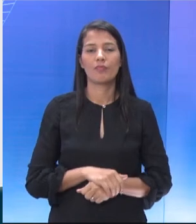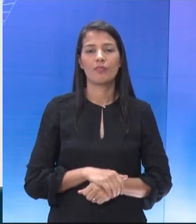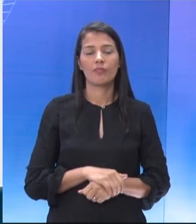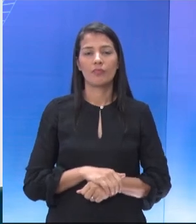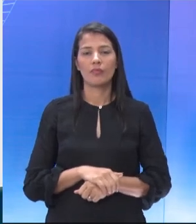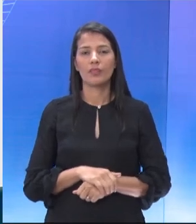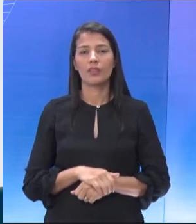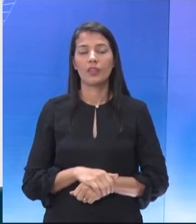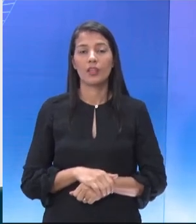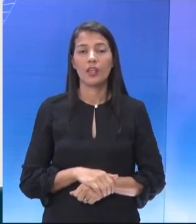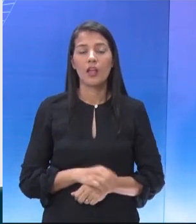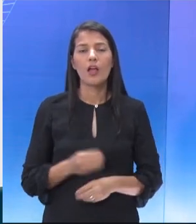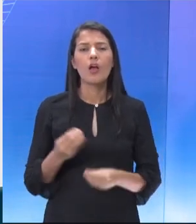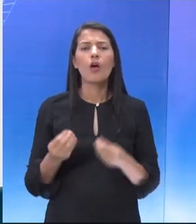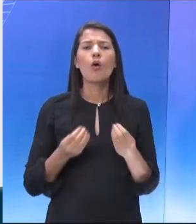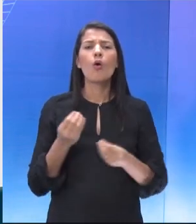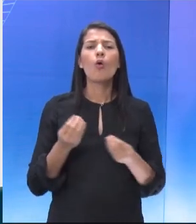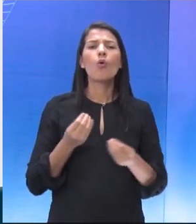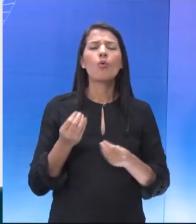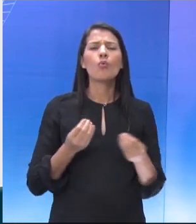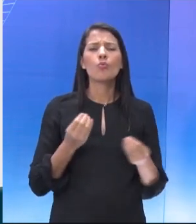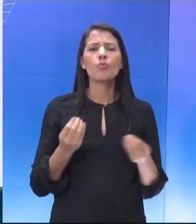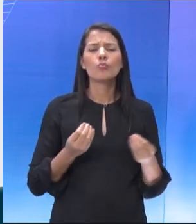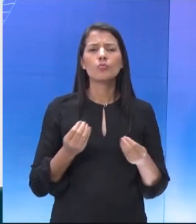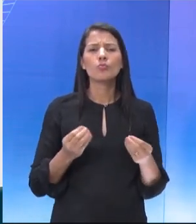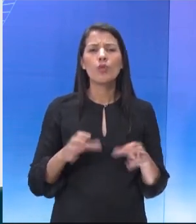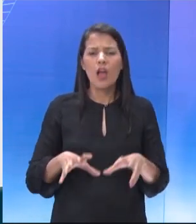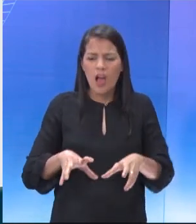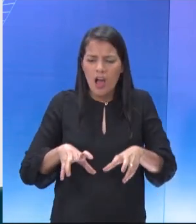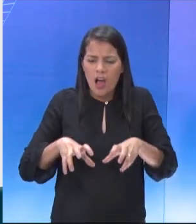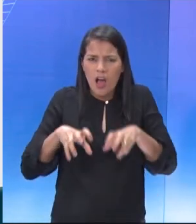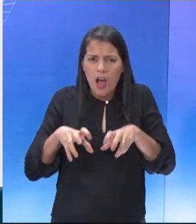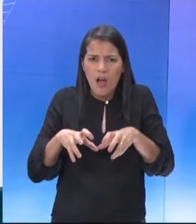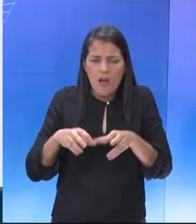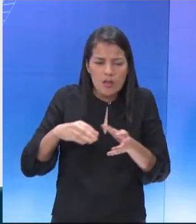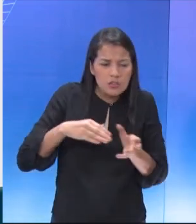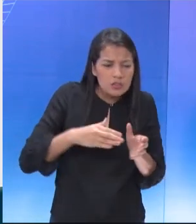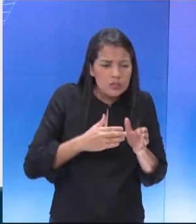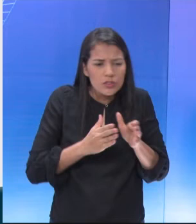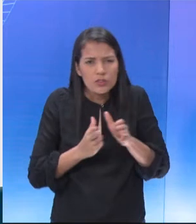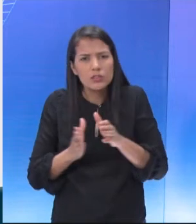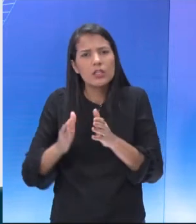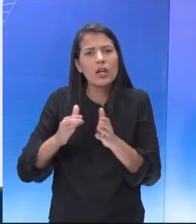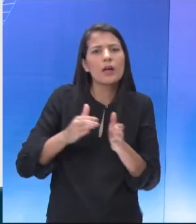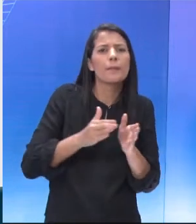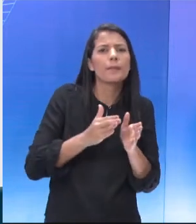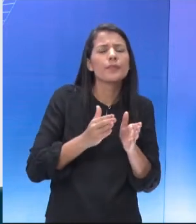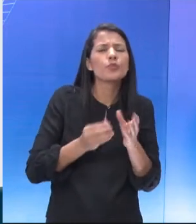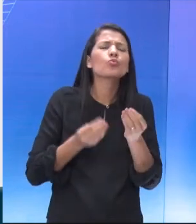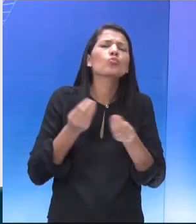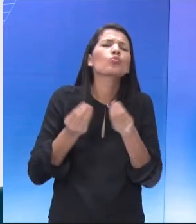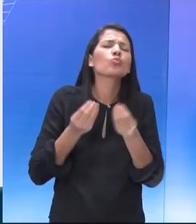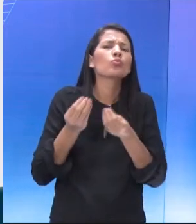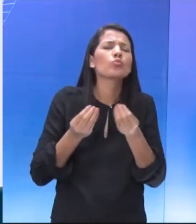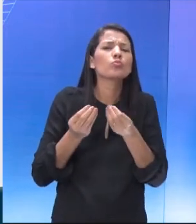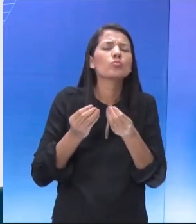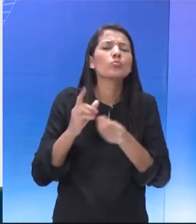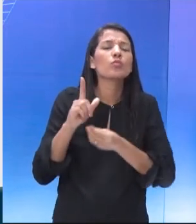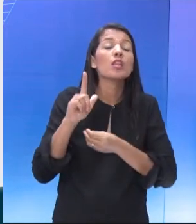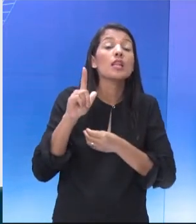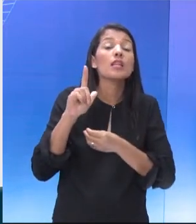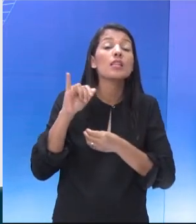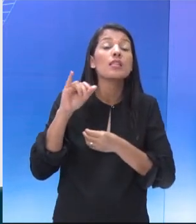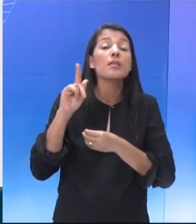E como acontece a absorção e o transporte? Bom, a digestão dos lipídios,